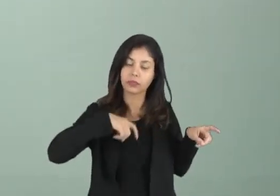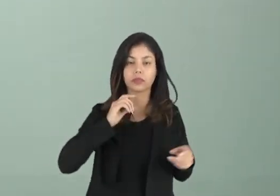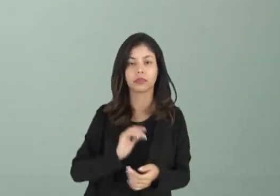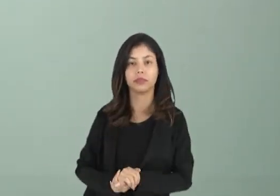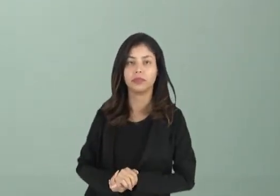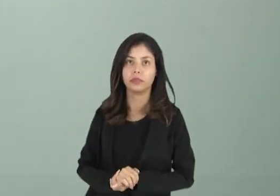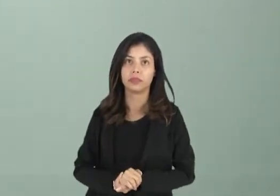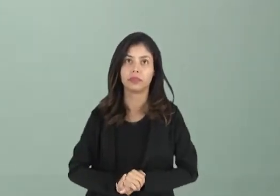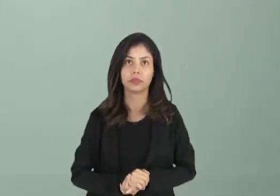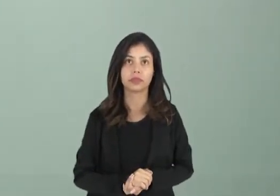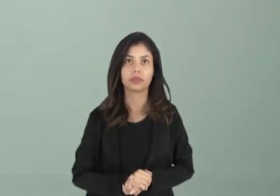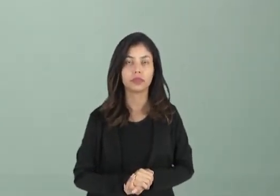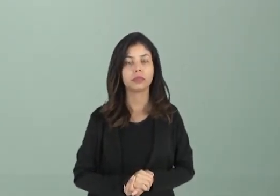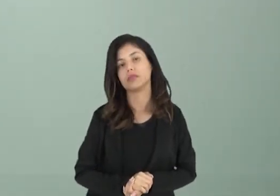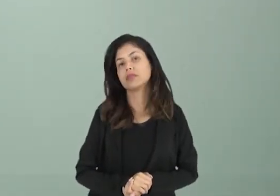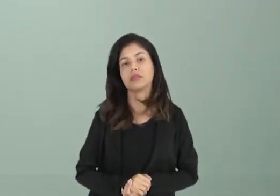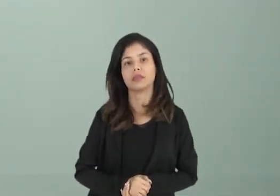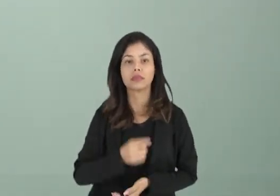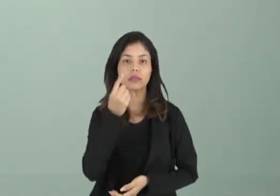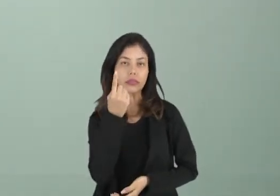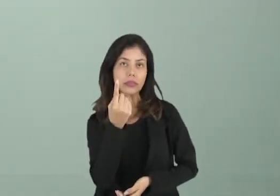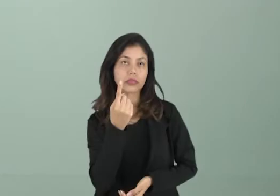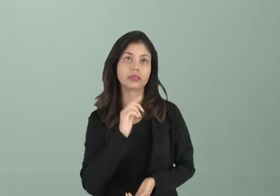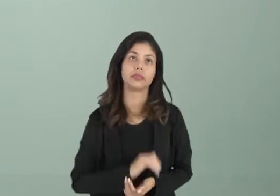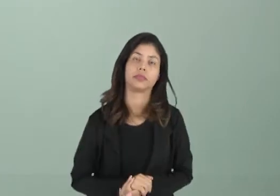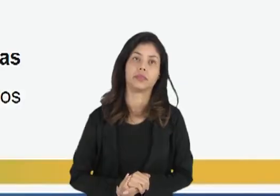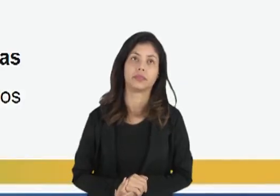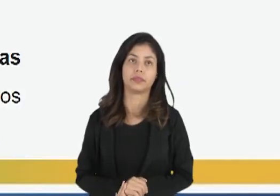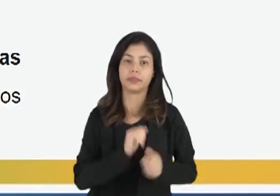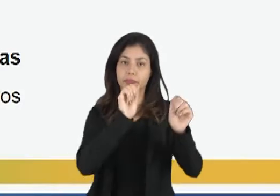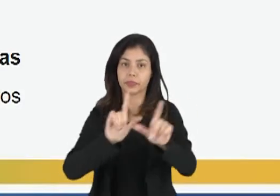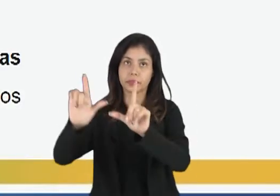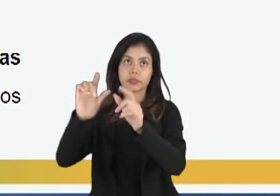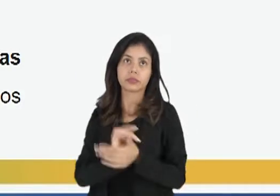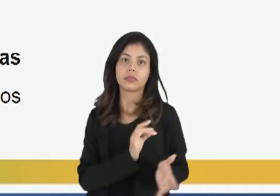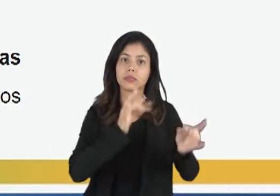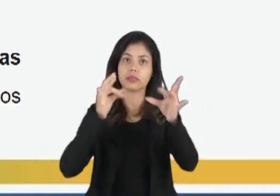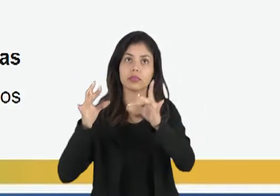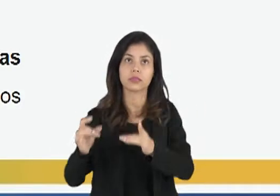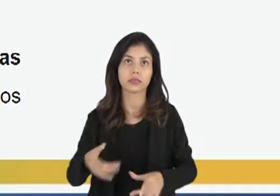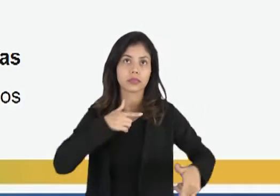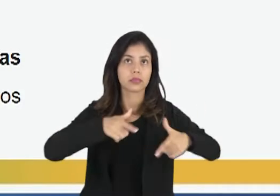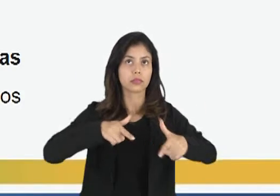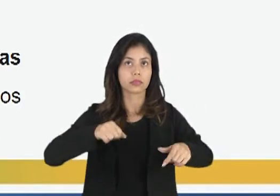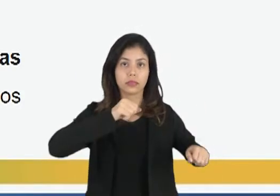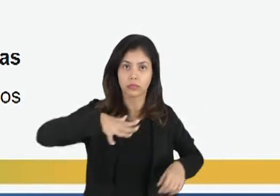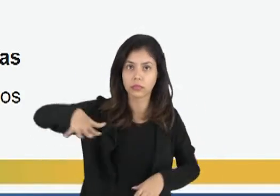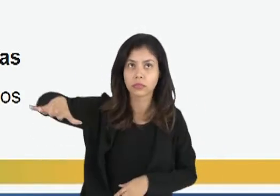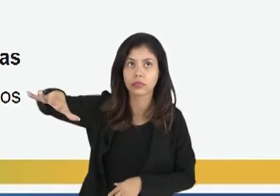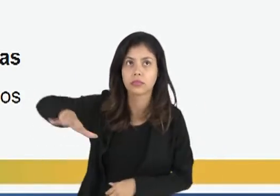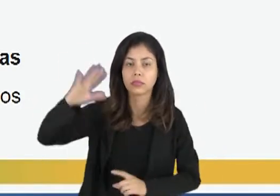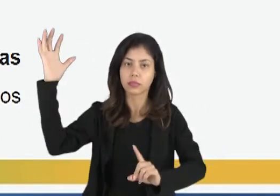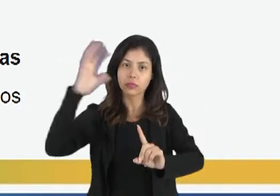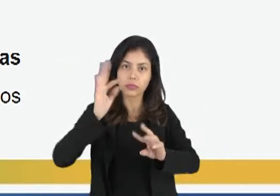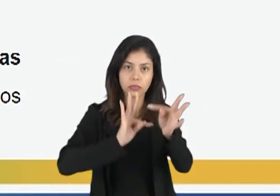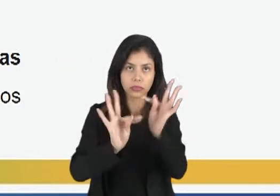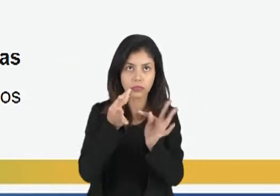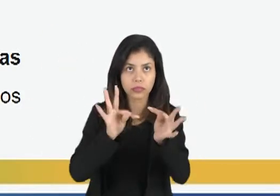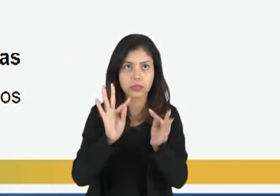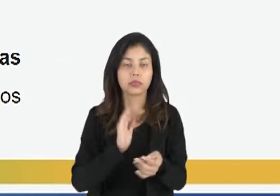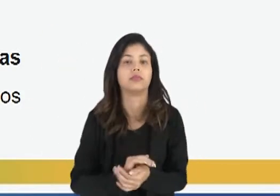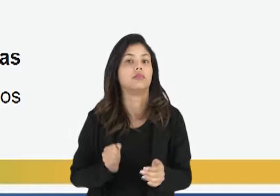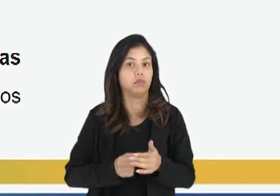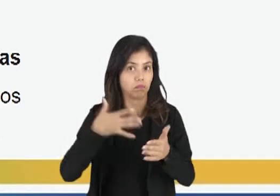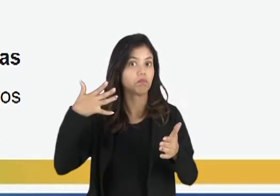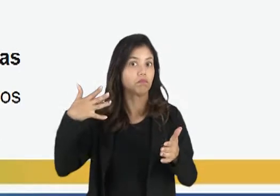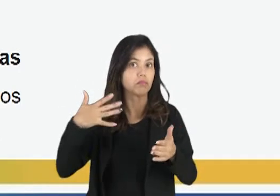e rurais, a parte 1. Acompanha comigo então. Mercado de trabalho no campo e as influências tecnológicas. Isso tem